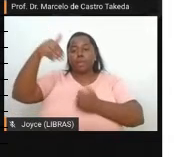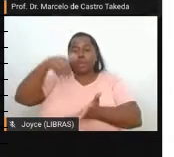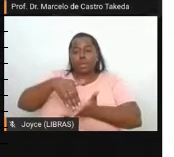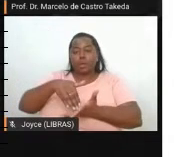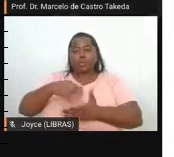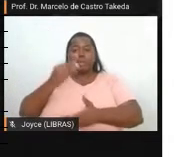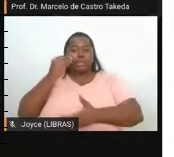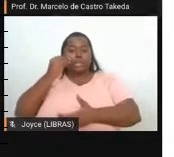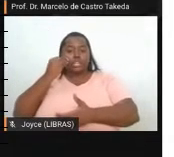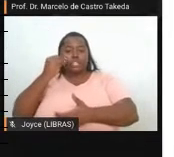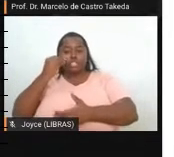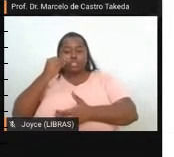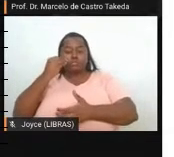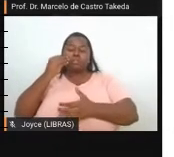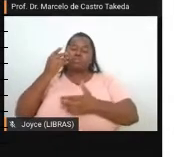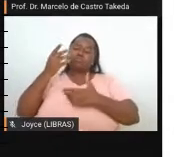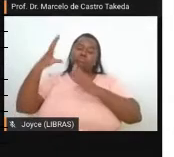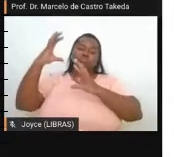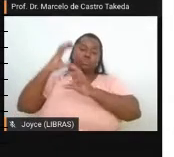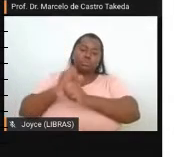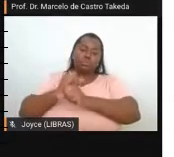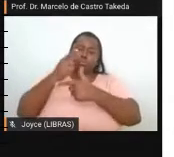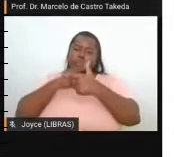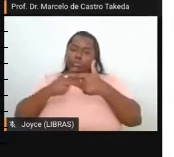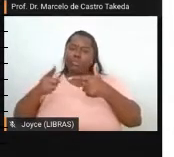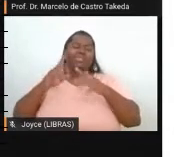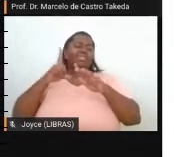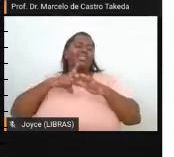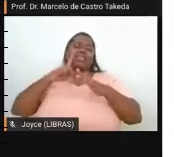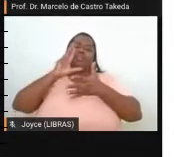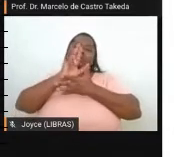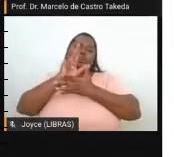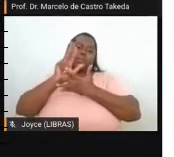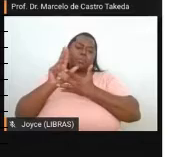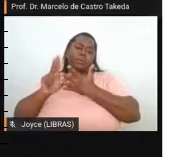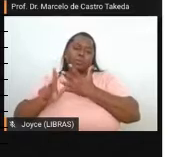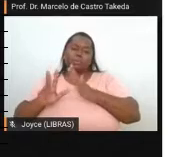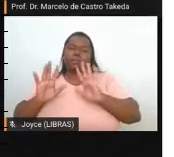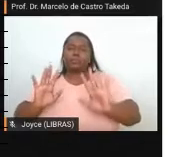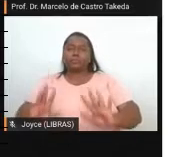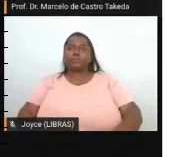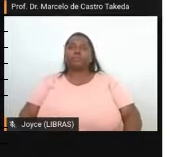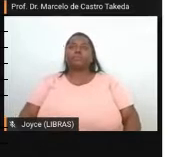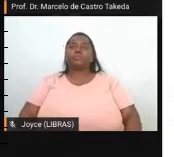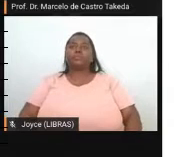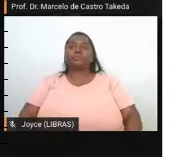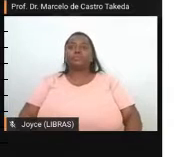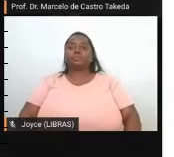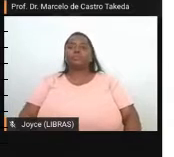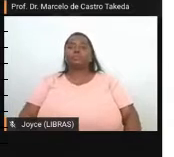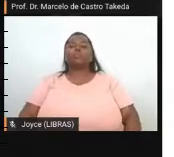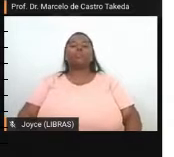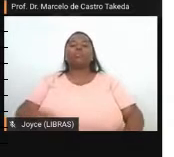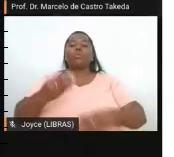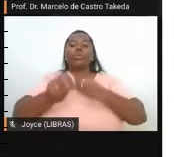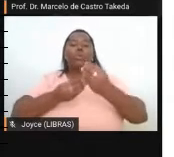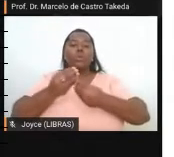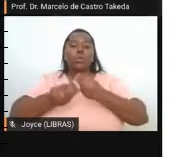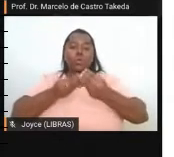para estabelecer esse processo. O comportamento da questão, dentro do